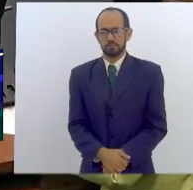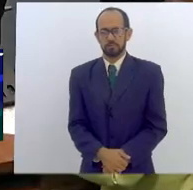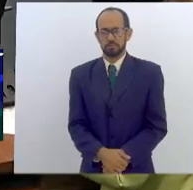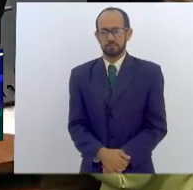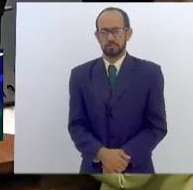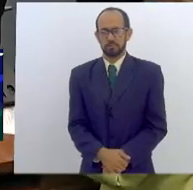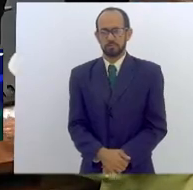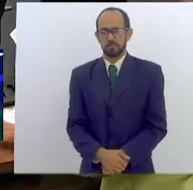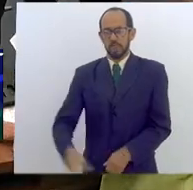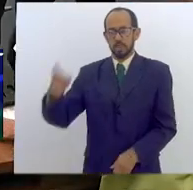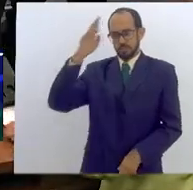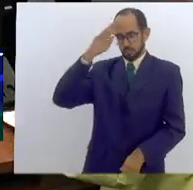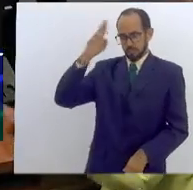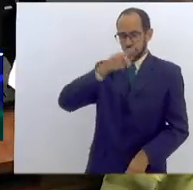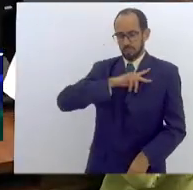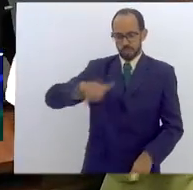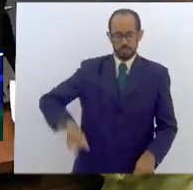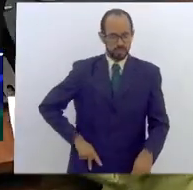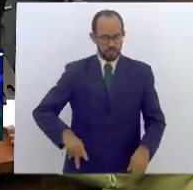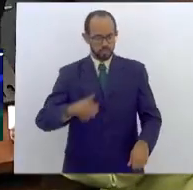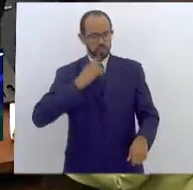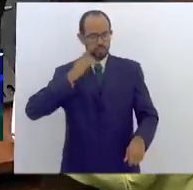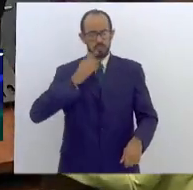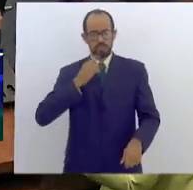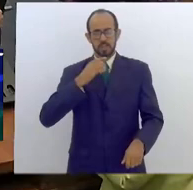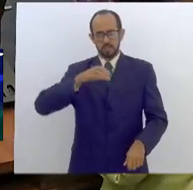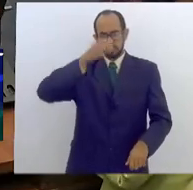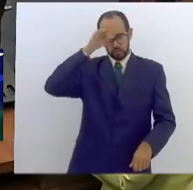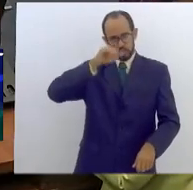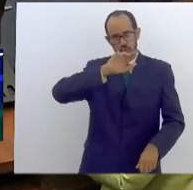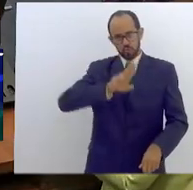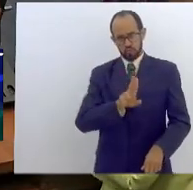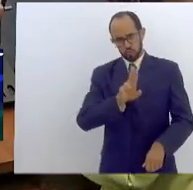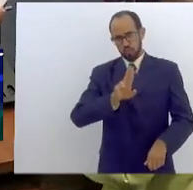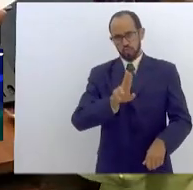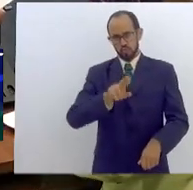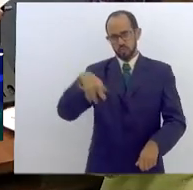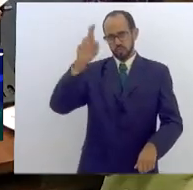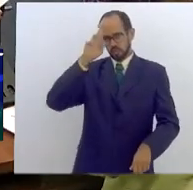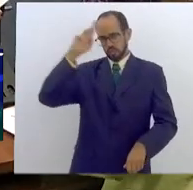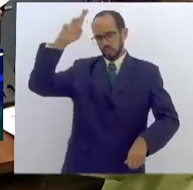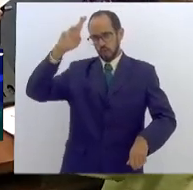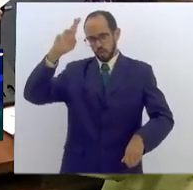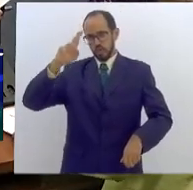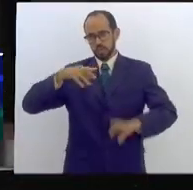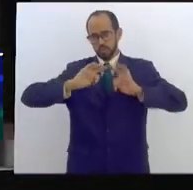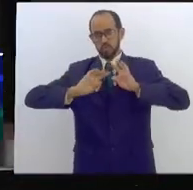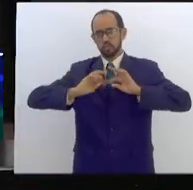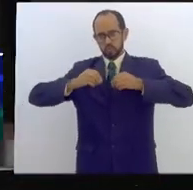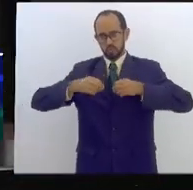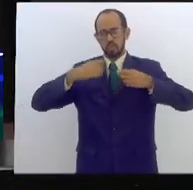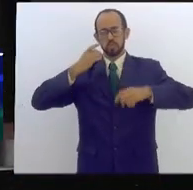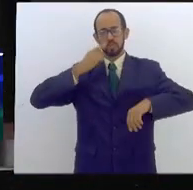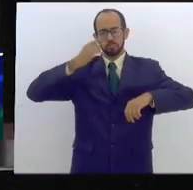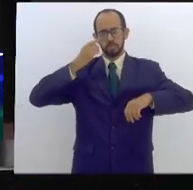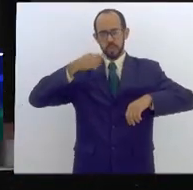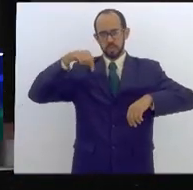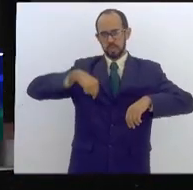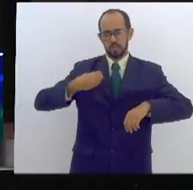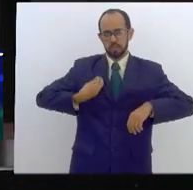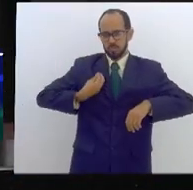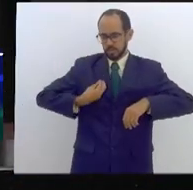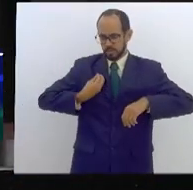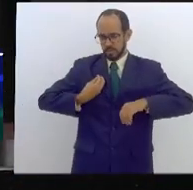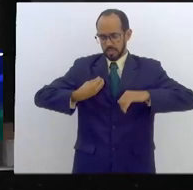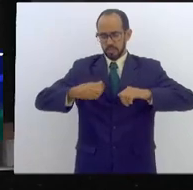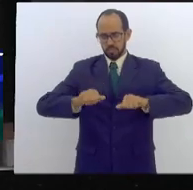colocar. Deputada Tia Ju, senhoras e senhores deputados presentes em